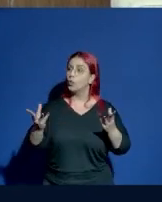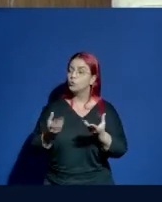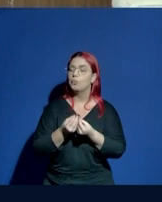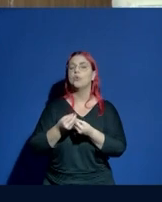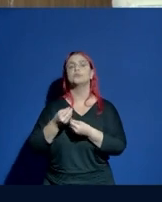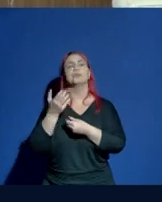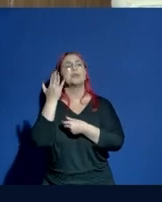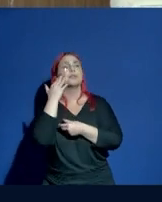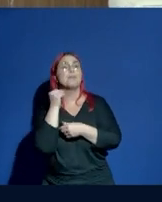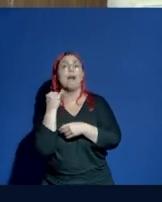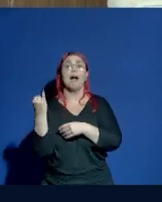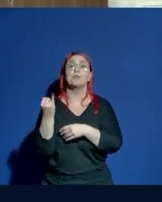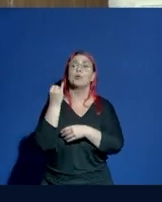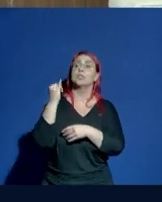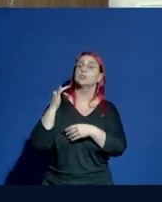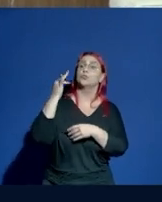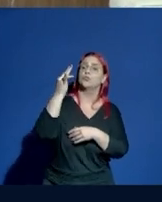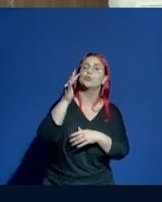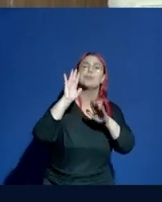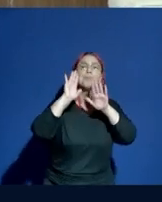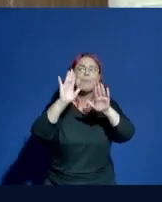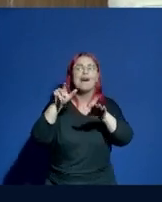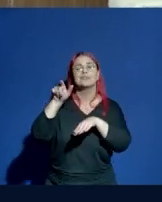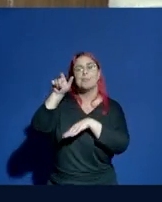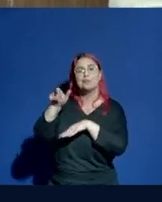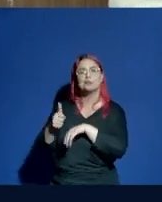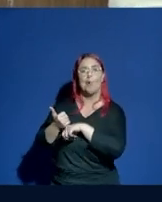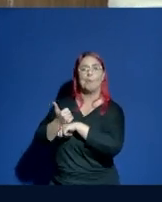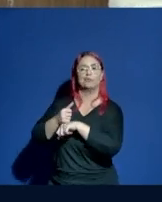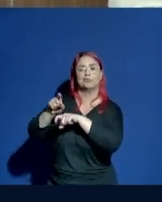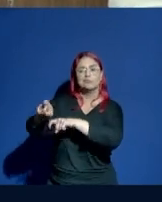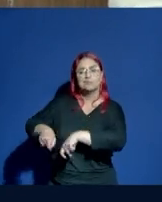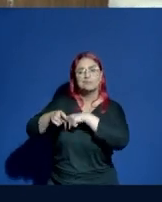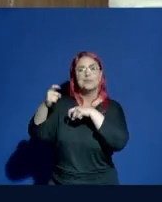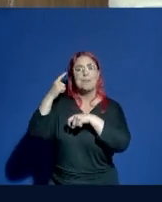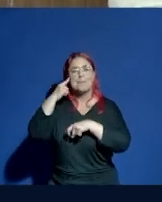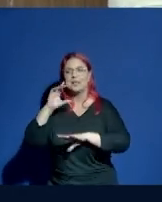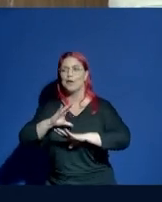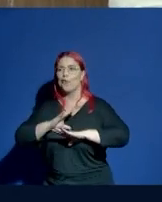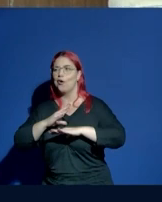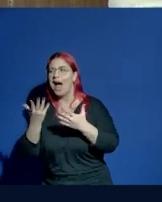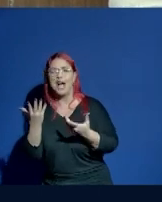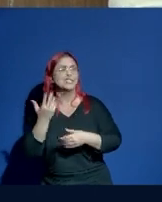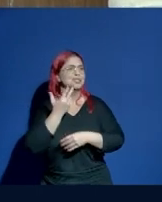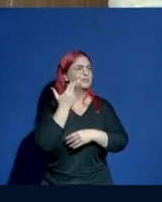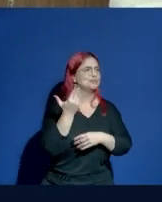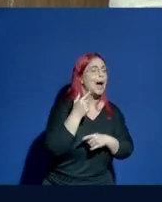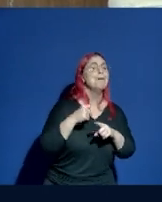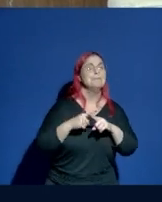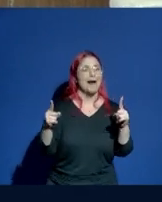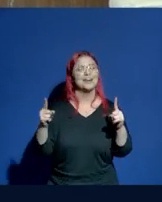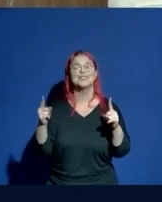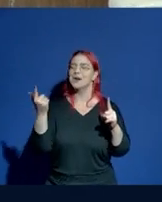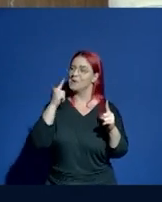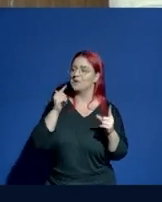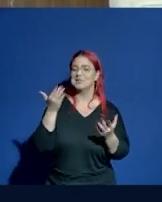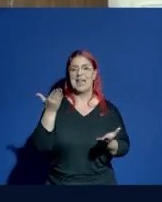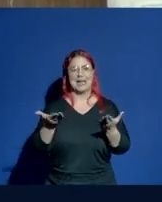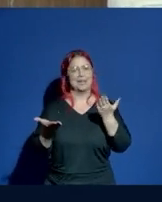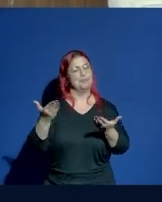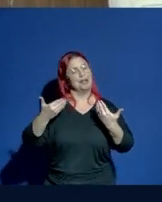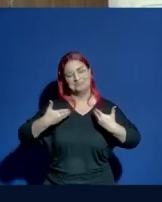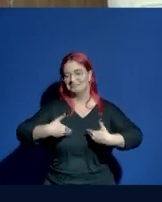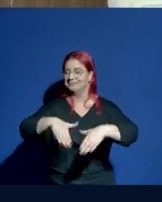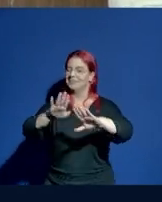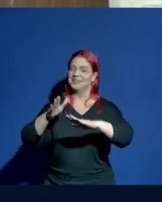previsibilidade o agricultor ele combina a insanidade com coragem no nível correto e